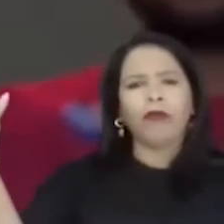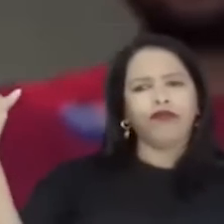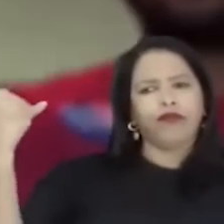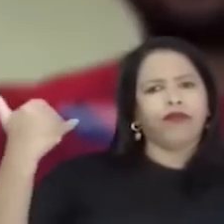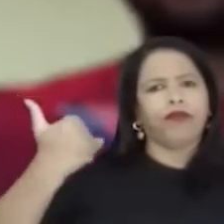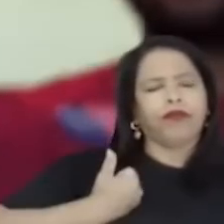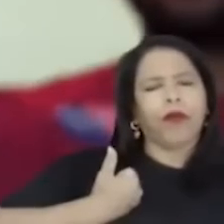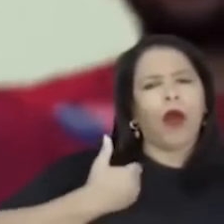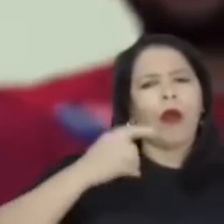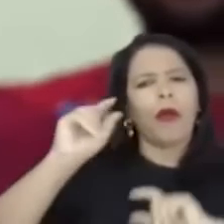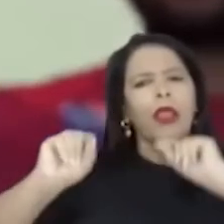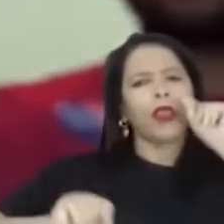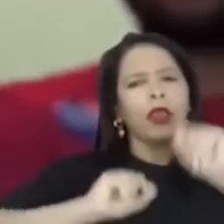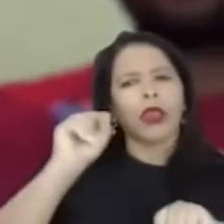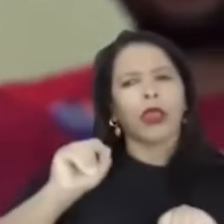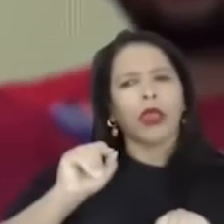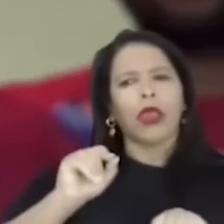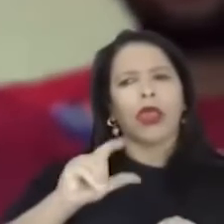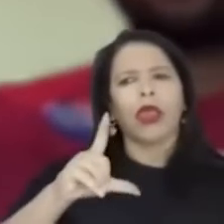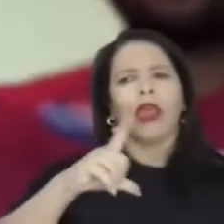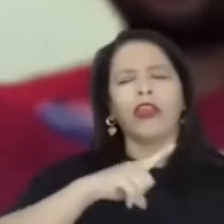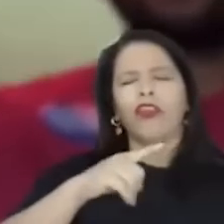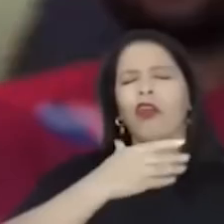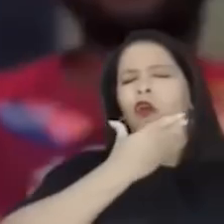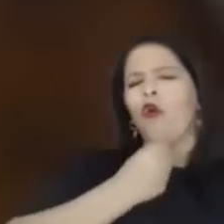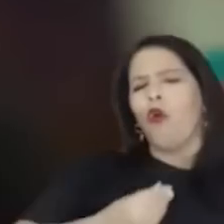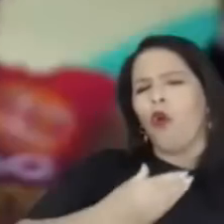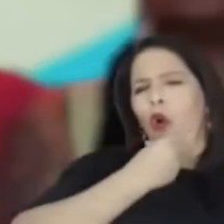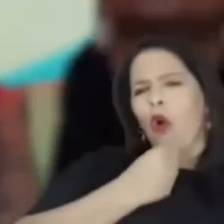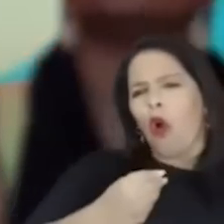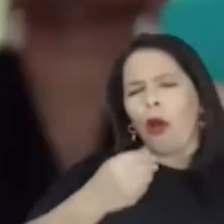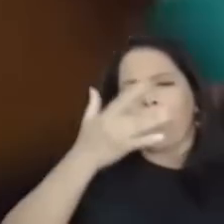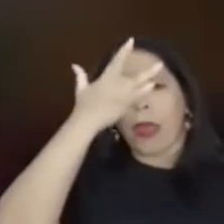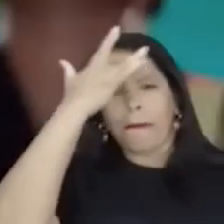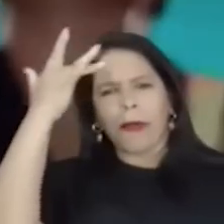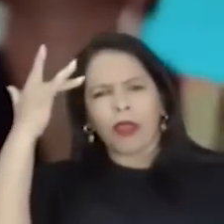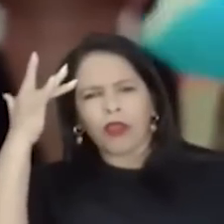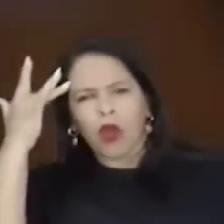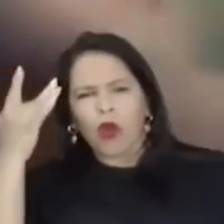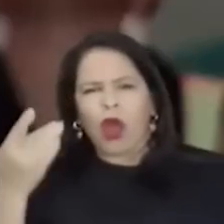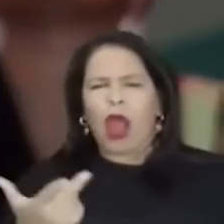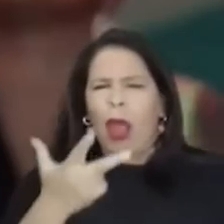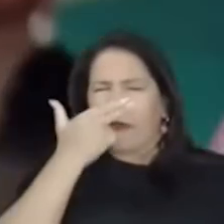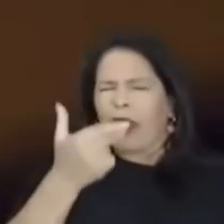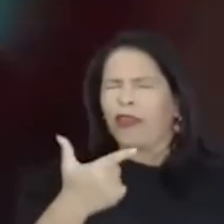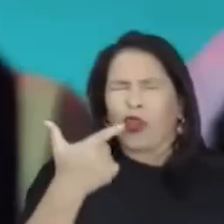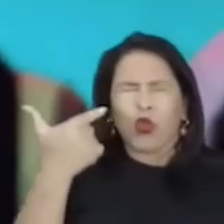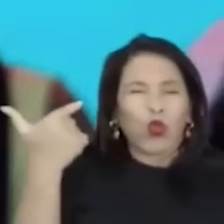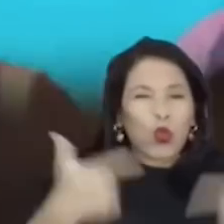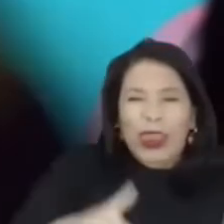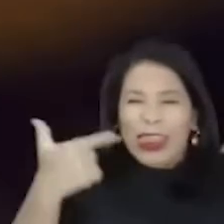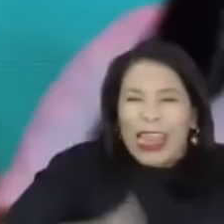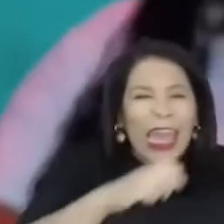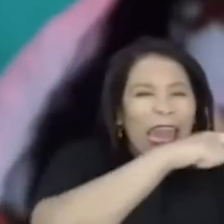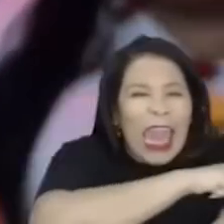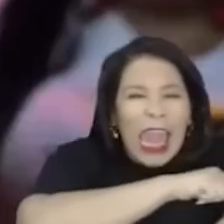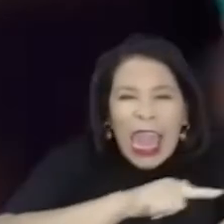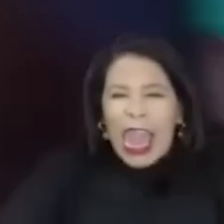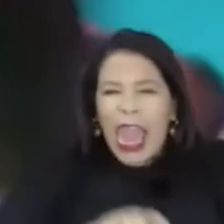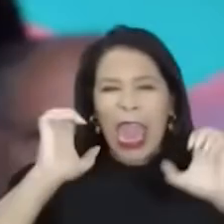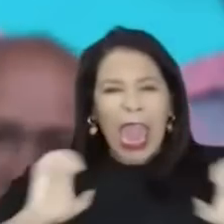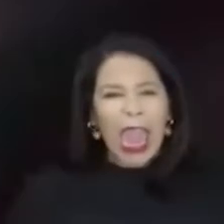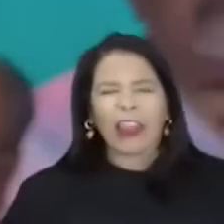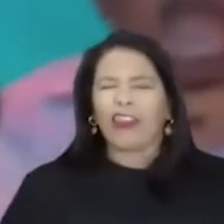um facínora, que uma pessoa que não deve ter nenhum caráter, com um drone, ele foi